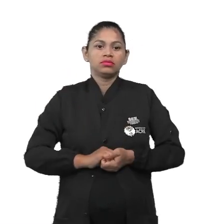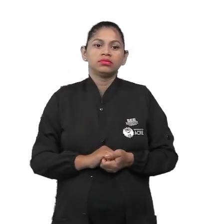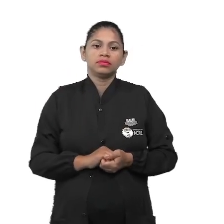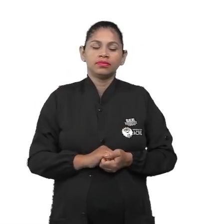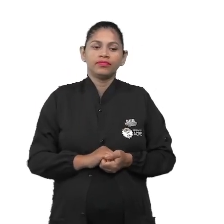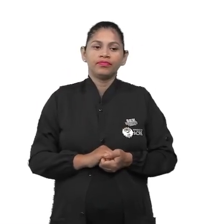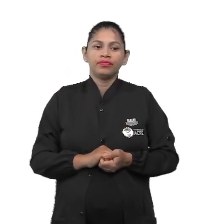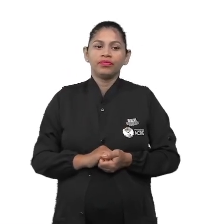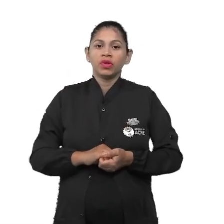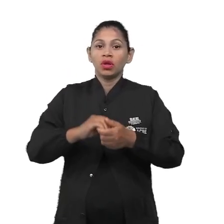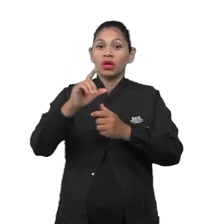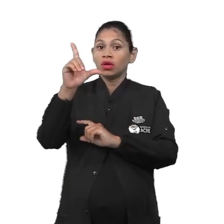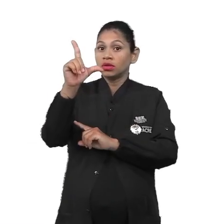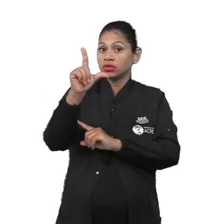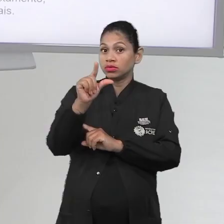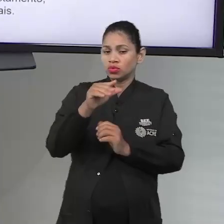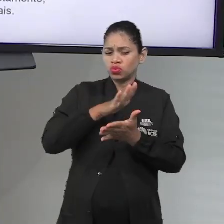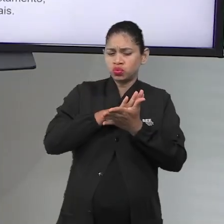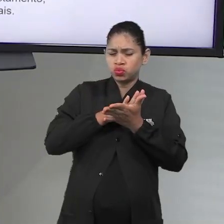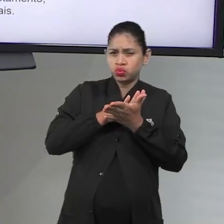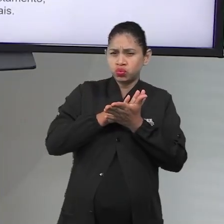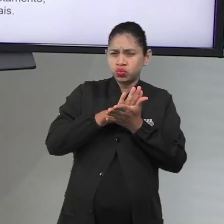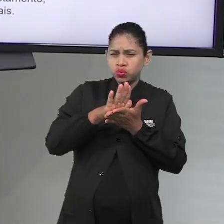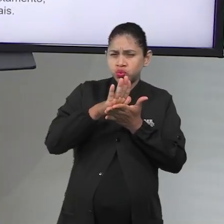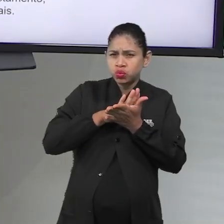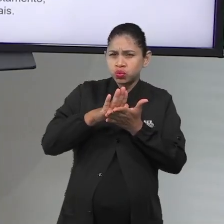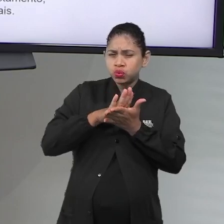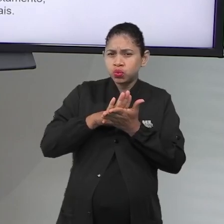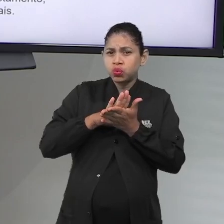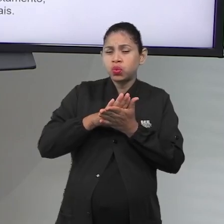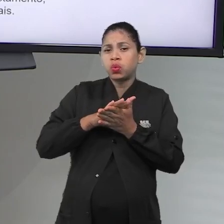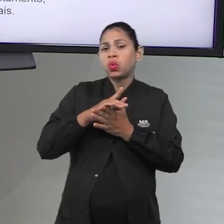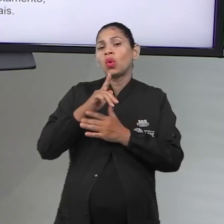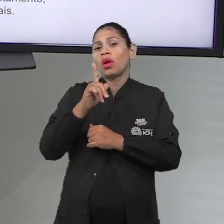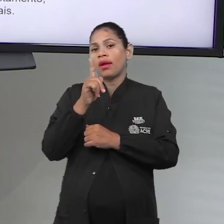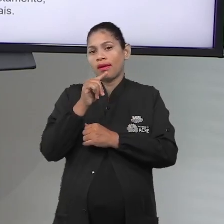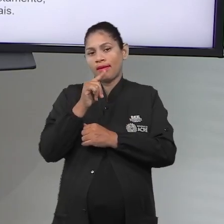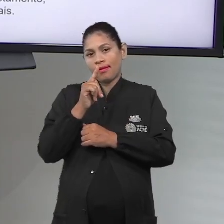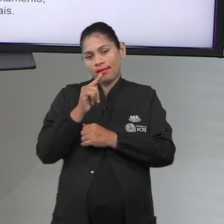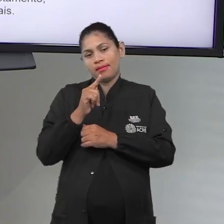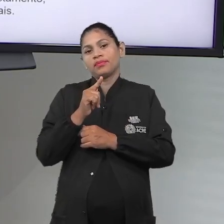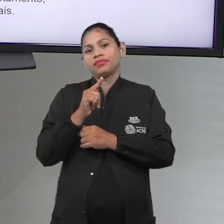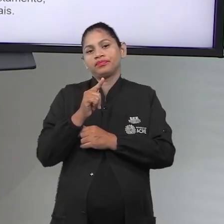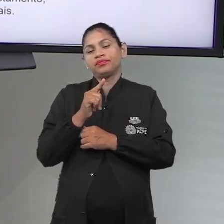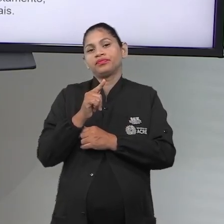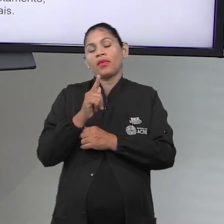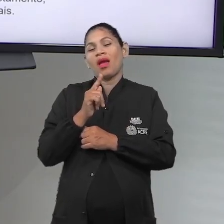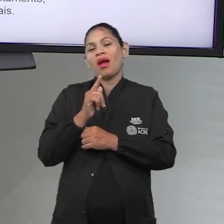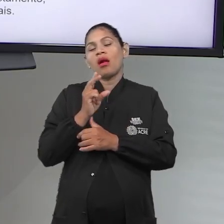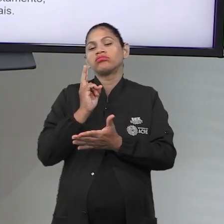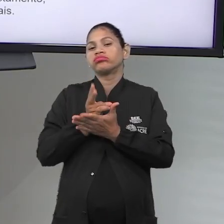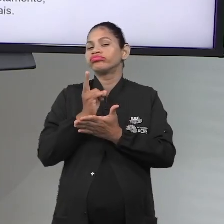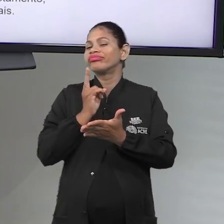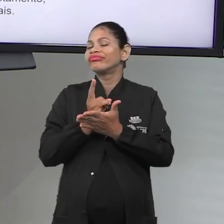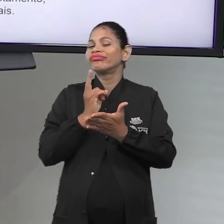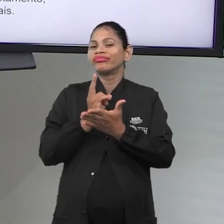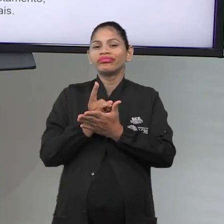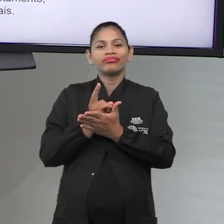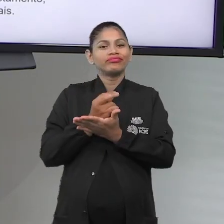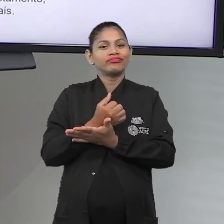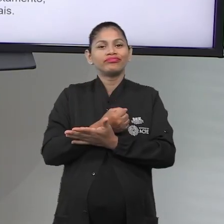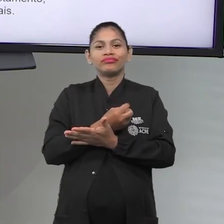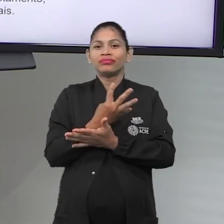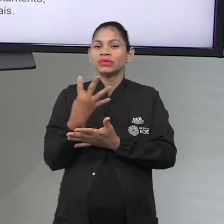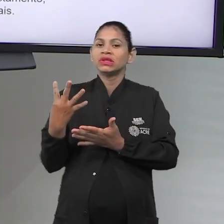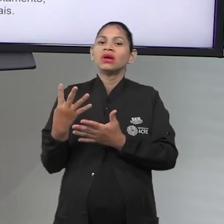Economia de água. A água é sempre a mesma quantidade no planeta. O problema é que a água doce